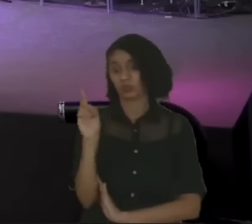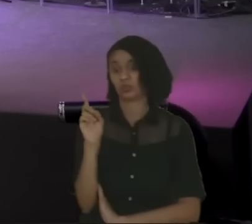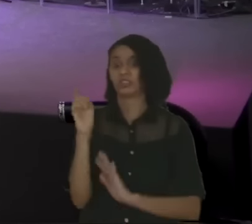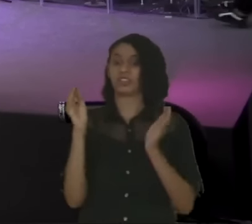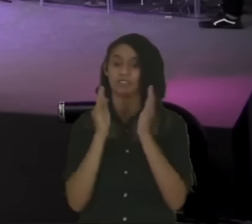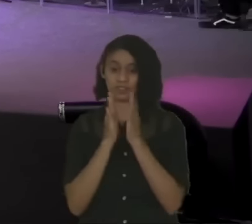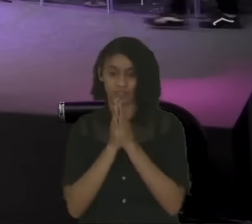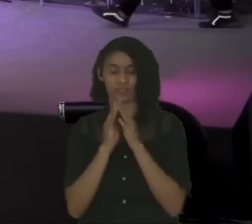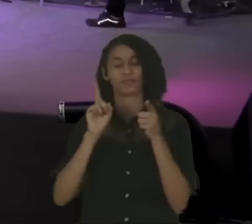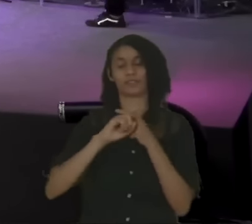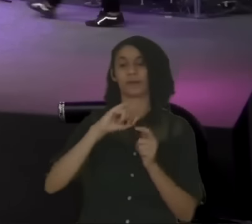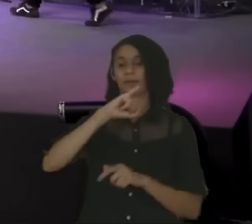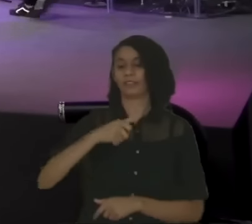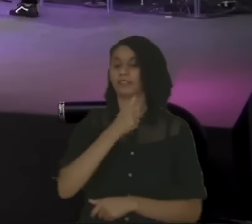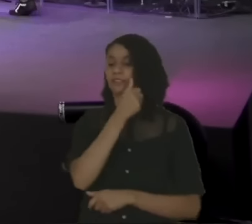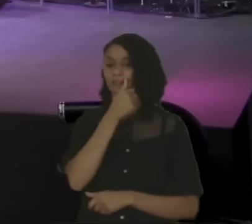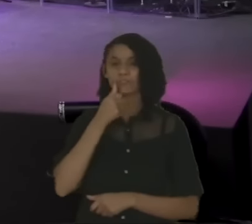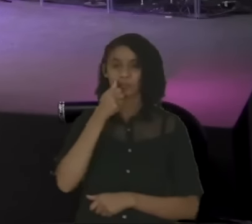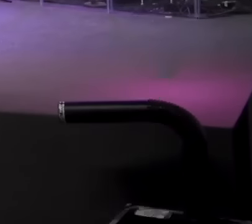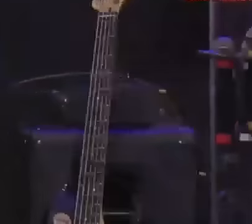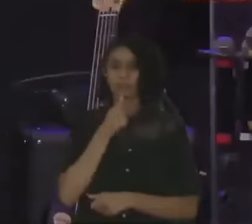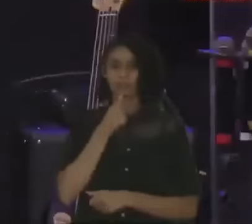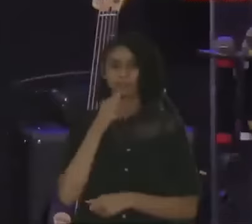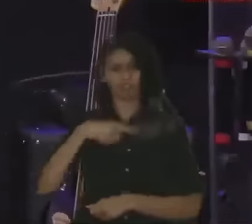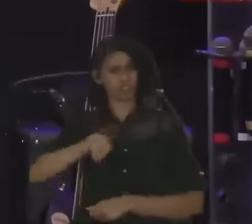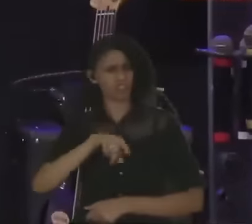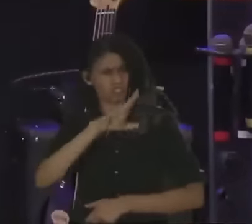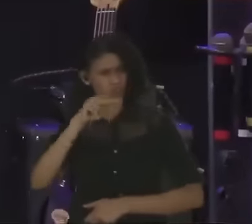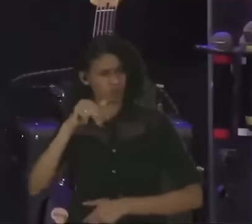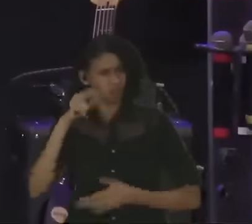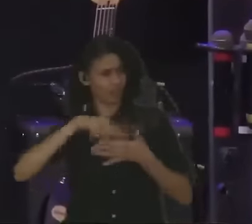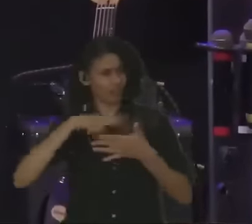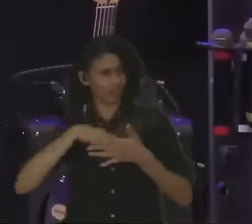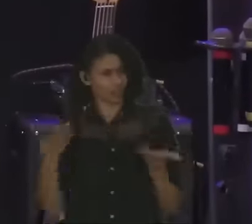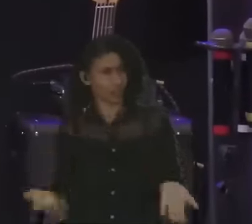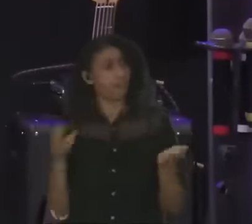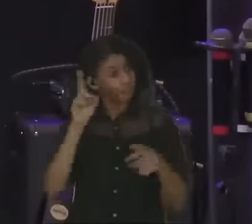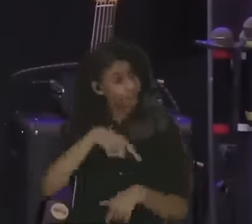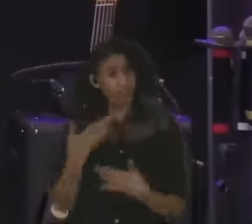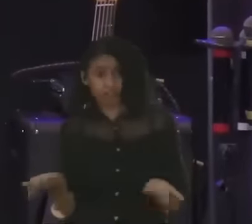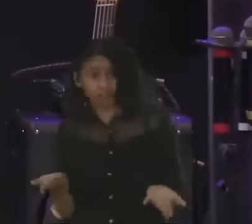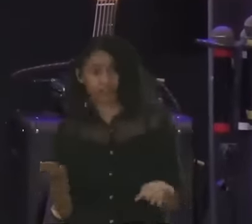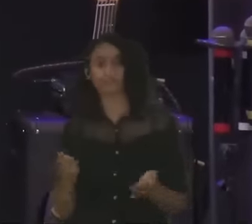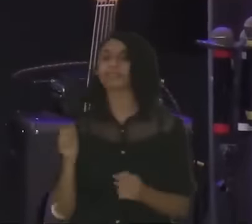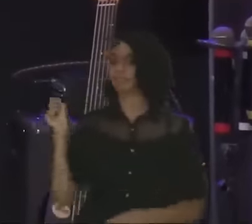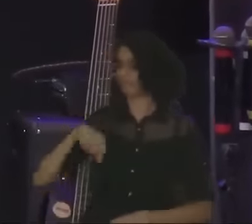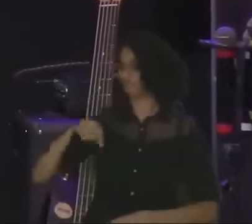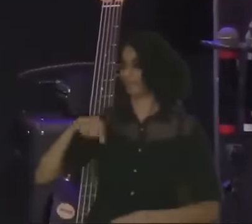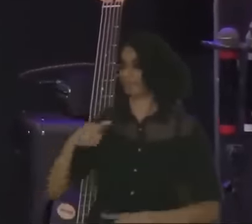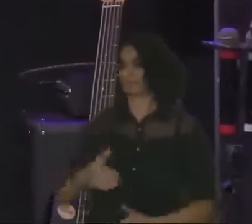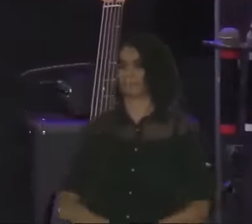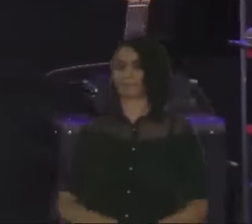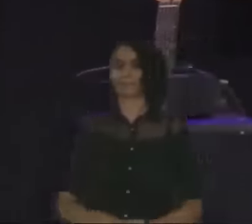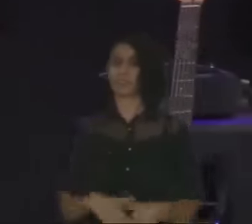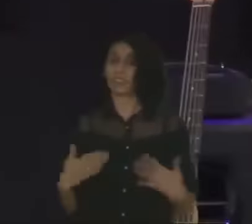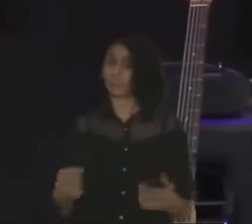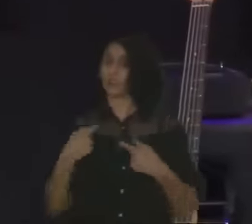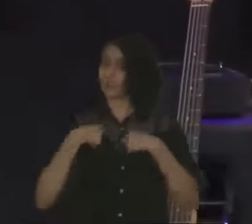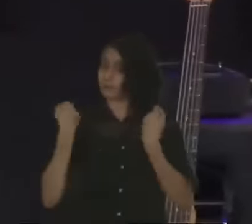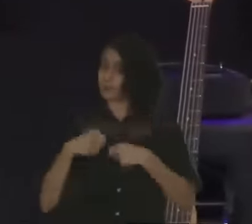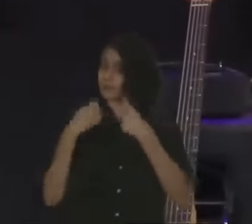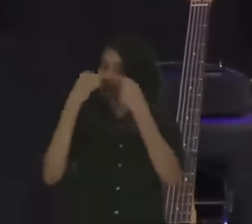então diz aí em nome de Jesus vocês nunca leram sobre Daniel é minha gente mas eu preciso